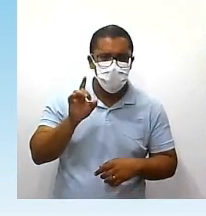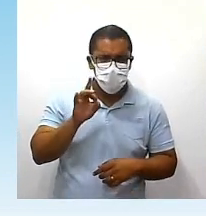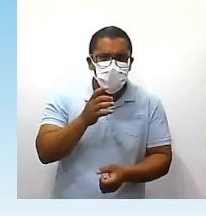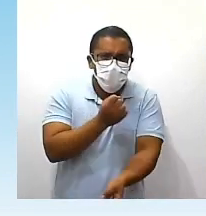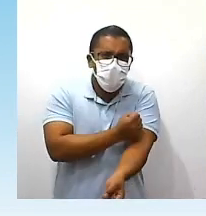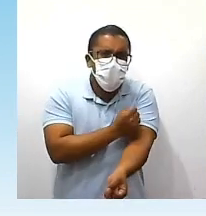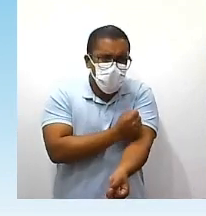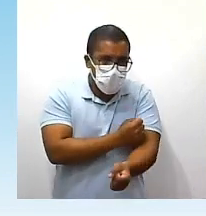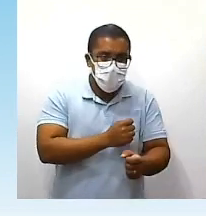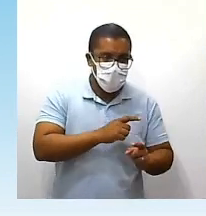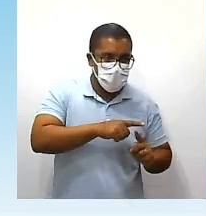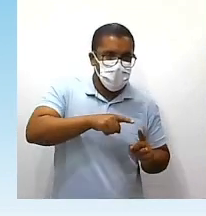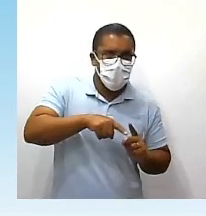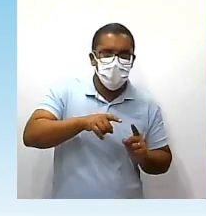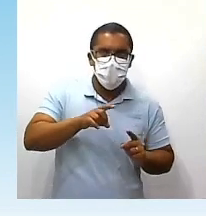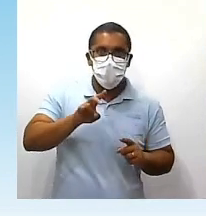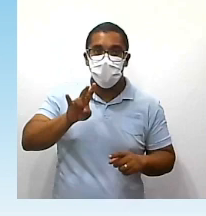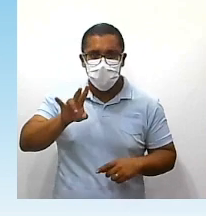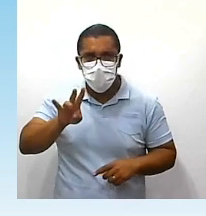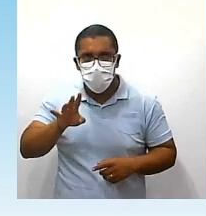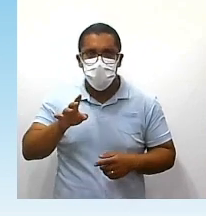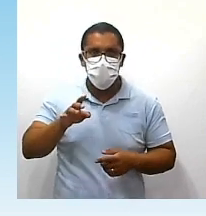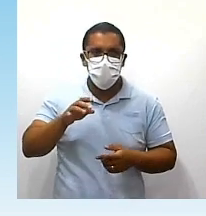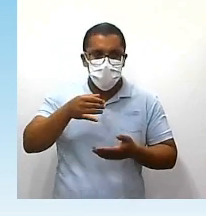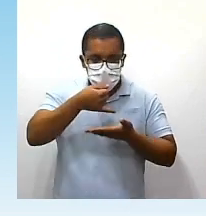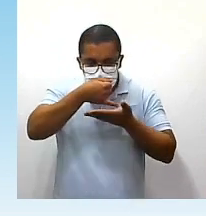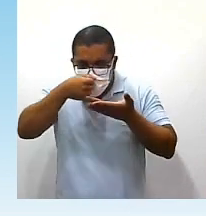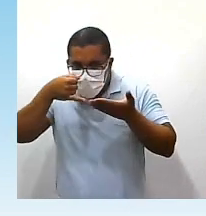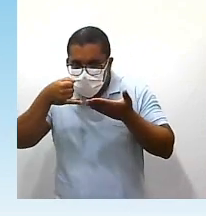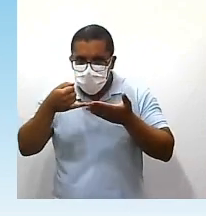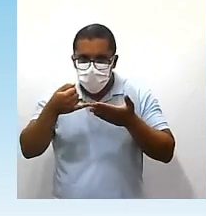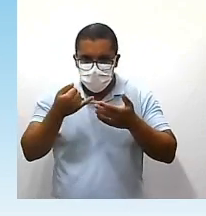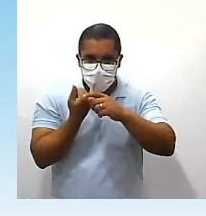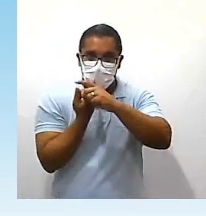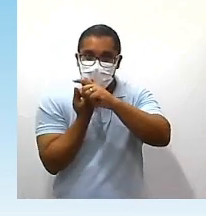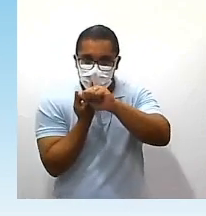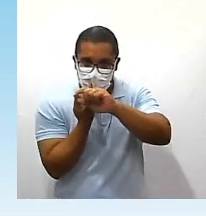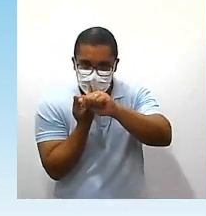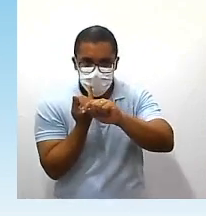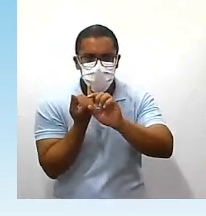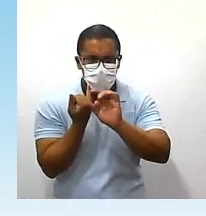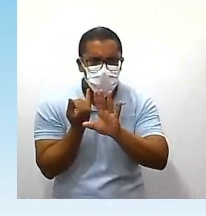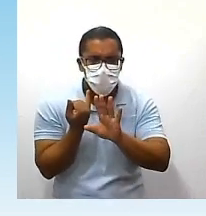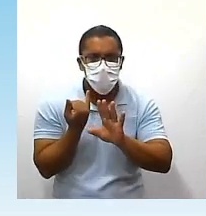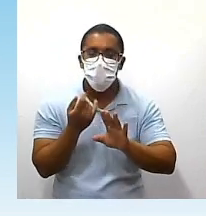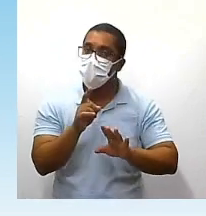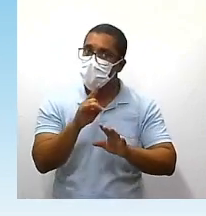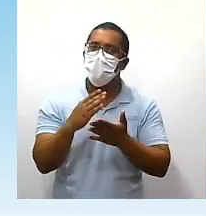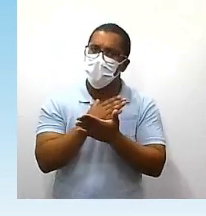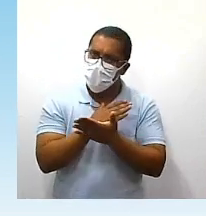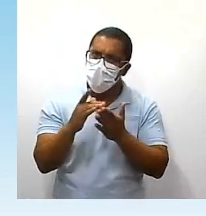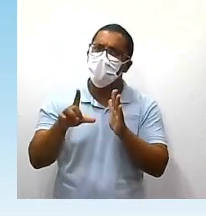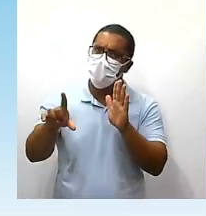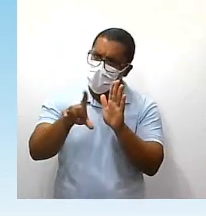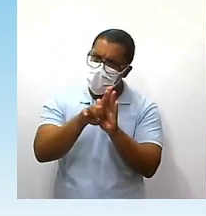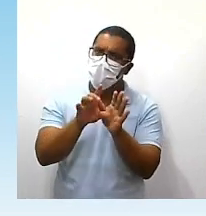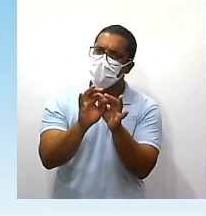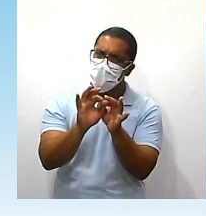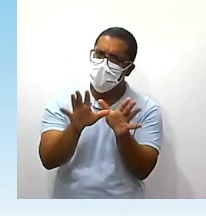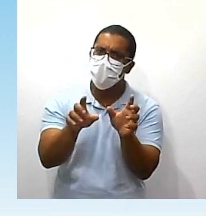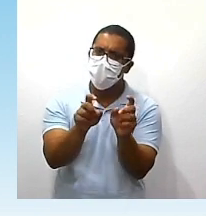drogas ilícitas, como a maconha, a cocaína e o crack. Algumas substâncias legalizadas também